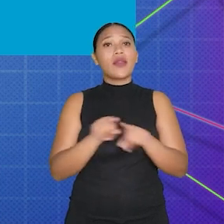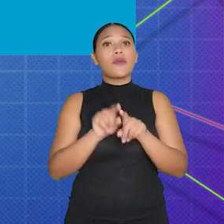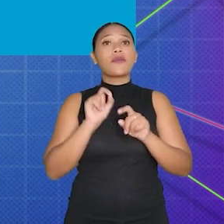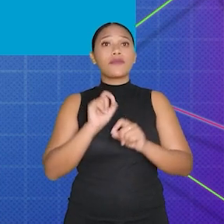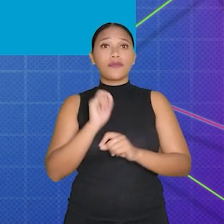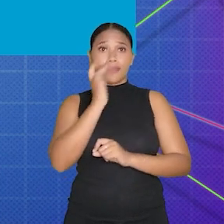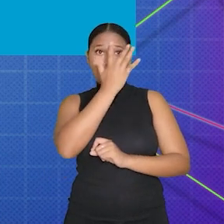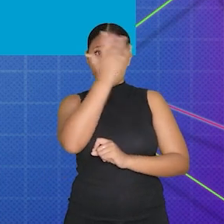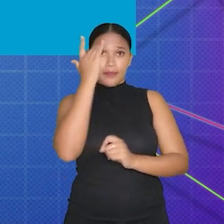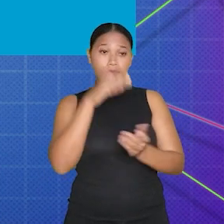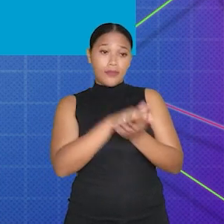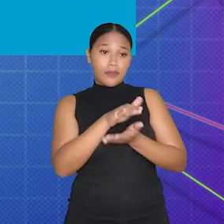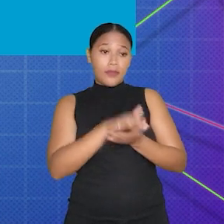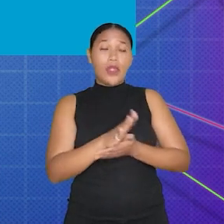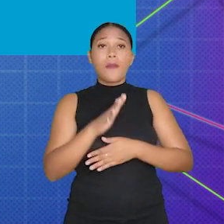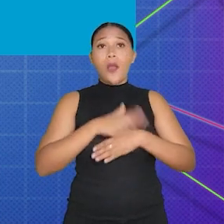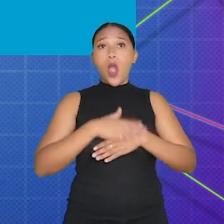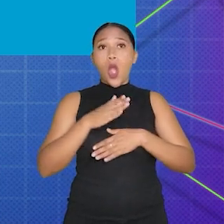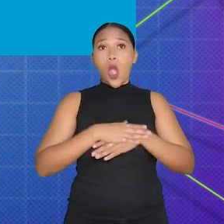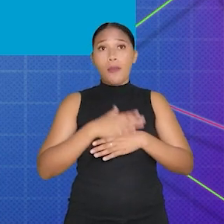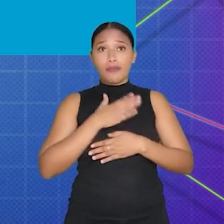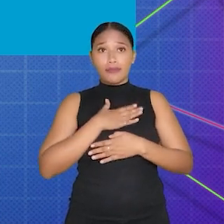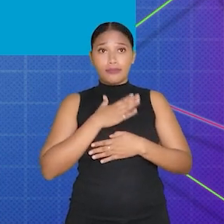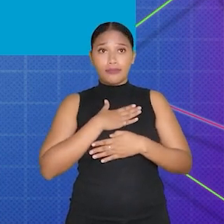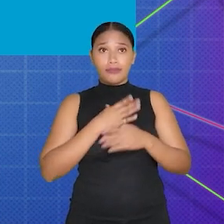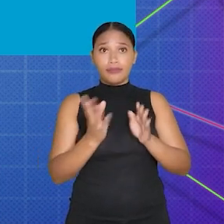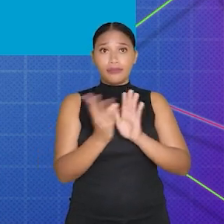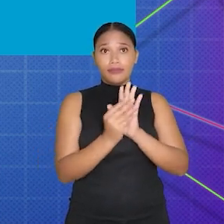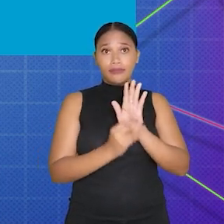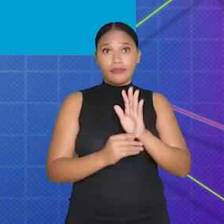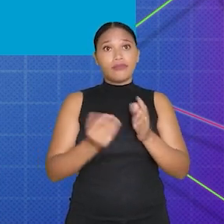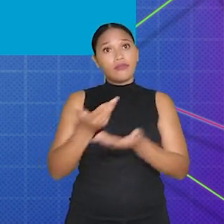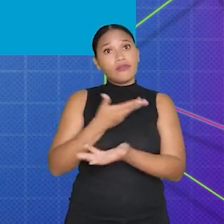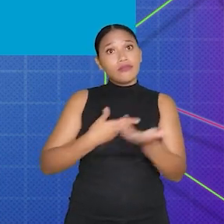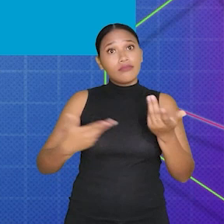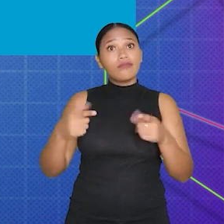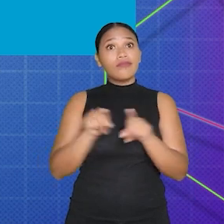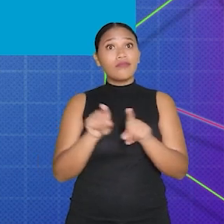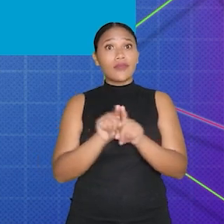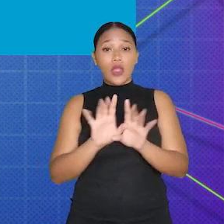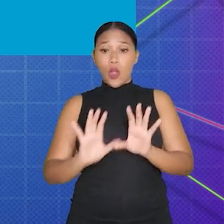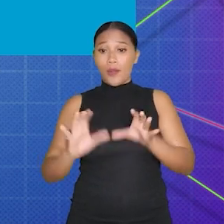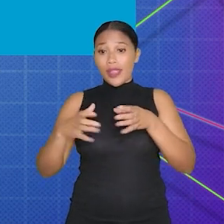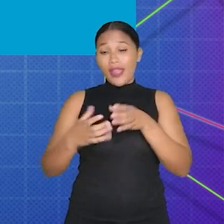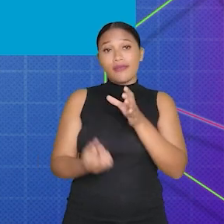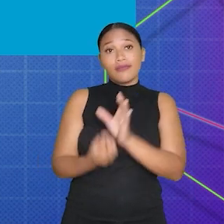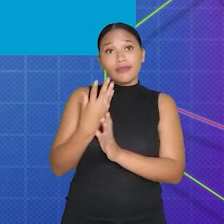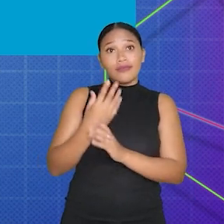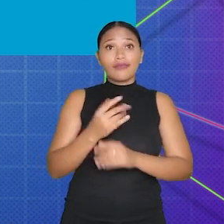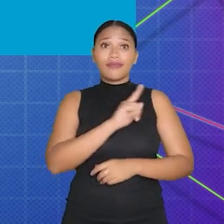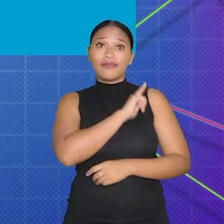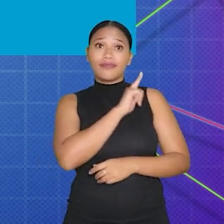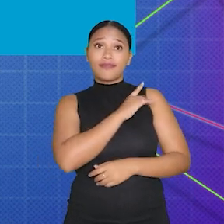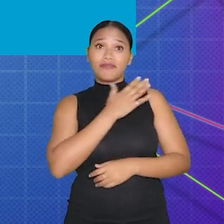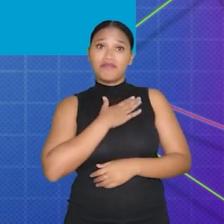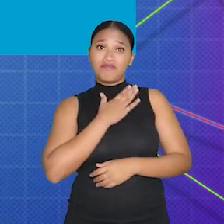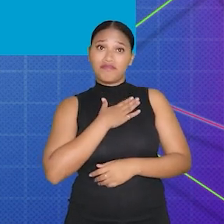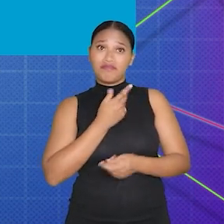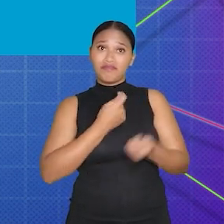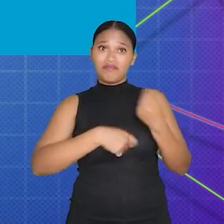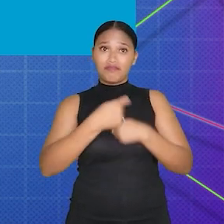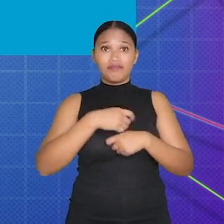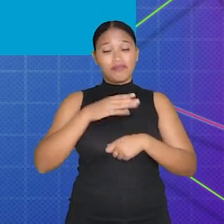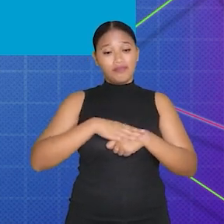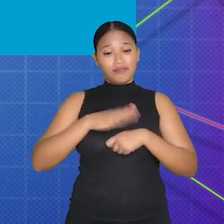Essas plataformas permitem que o usuário publique seu próprio conteúdo e interaja com outros usuários, construam comunidades, gerenciem